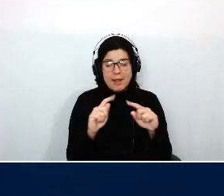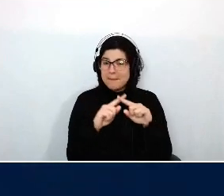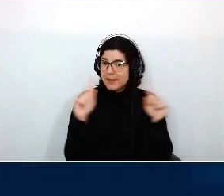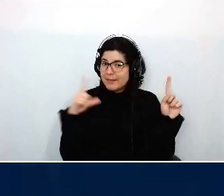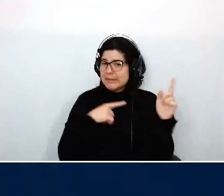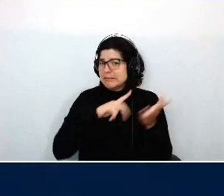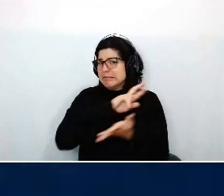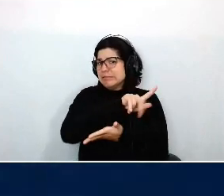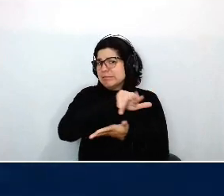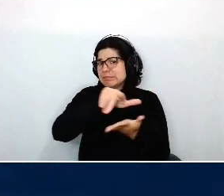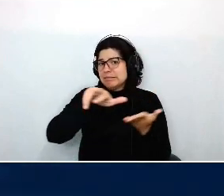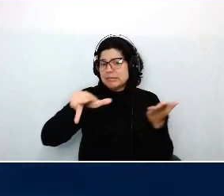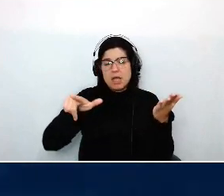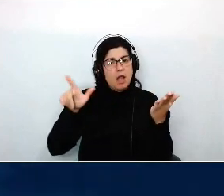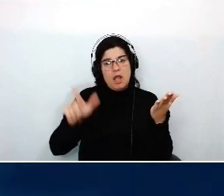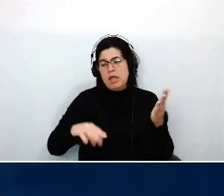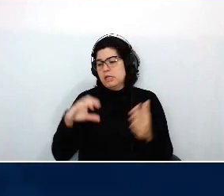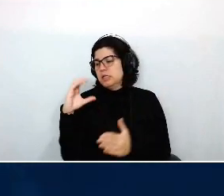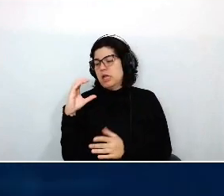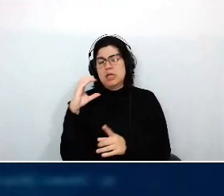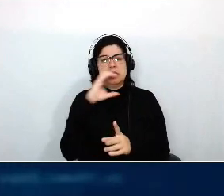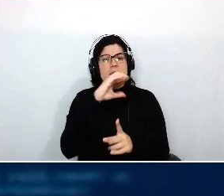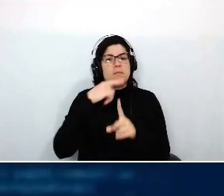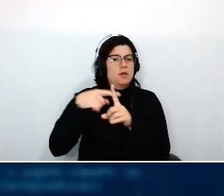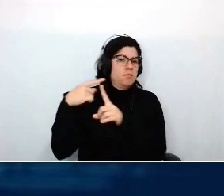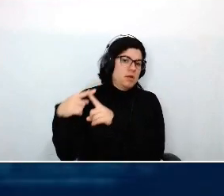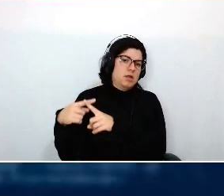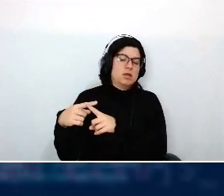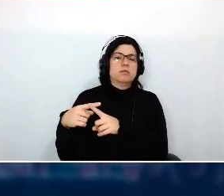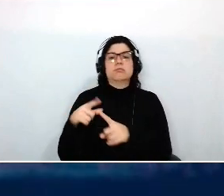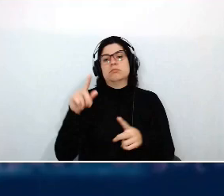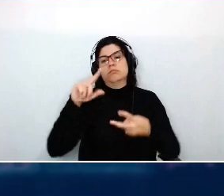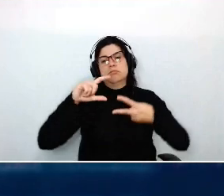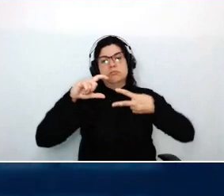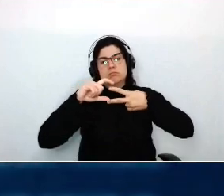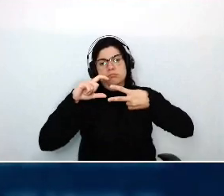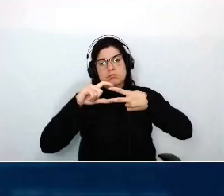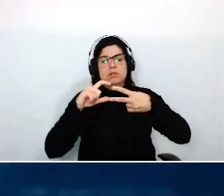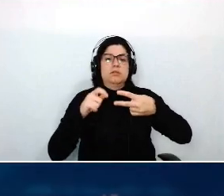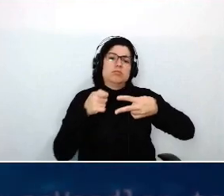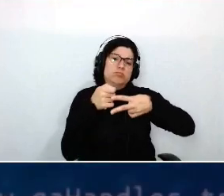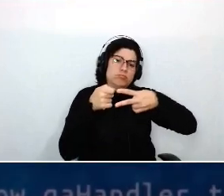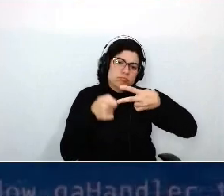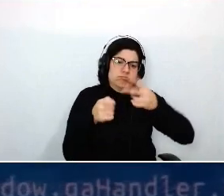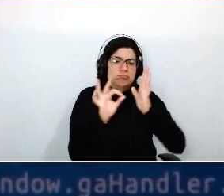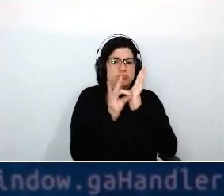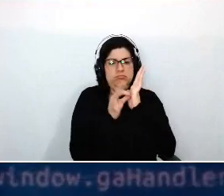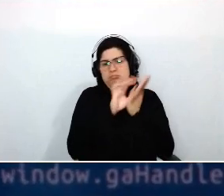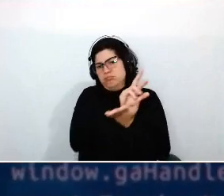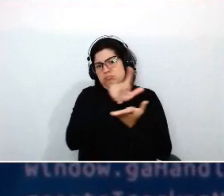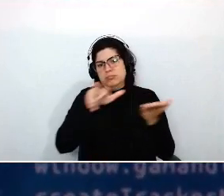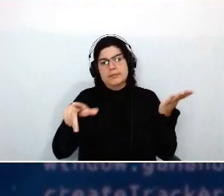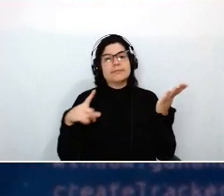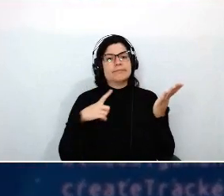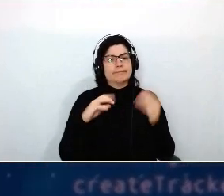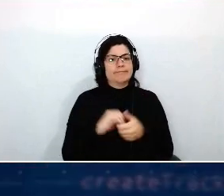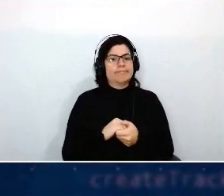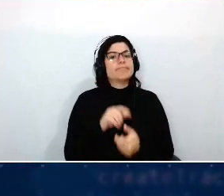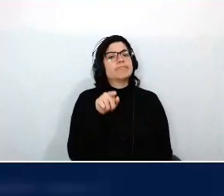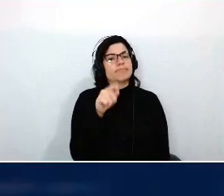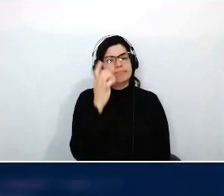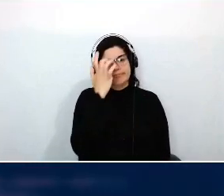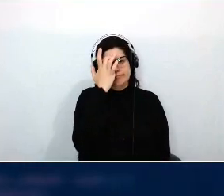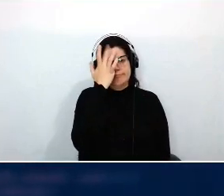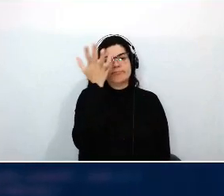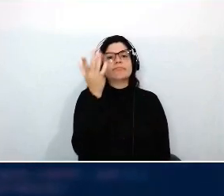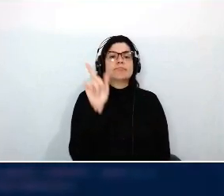linguagens que não são C, C++, PHP, Java, JavaScript, etc. Isso aqui é fácil. Cara, pergunta